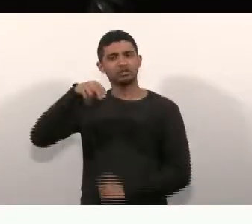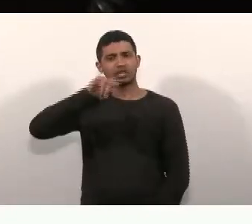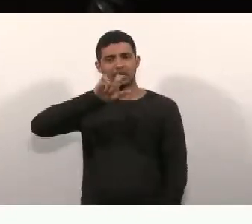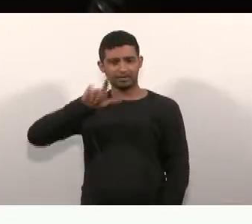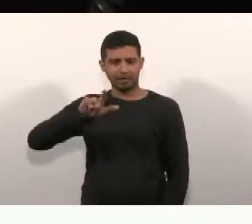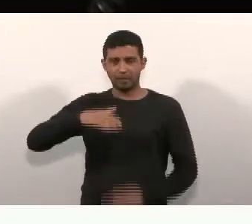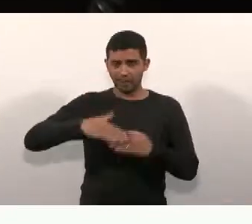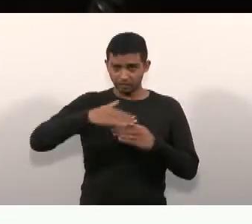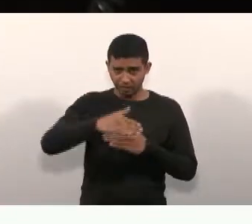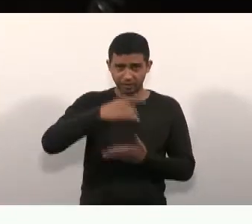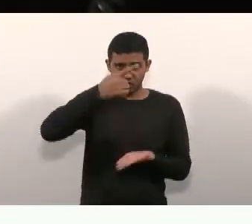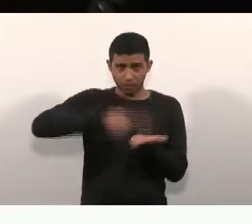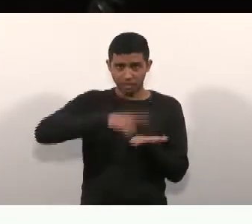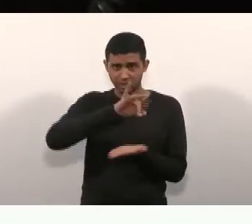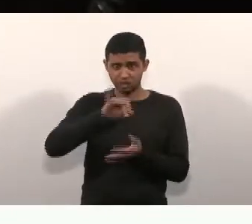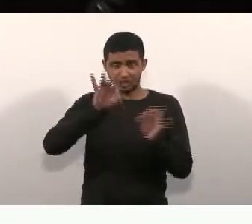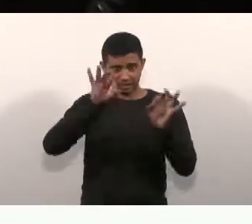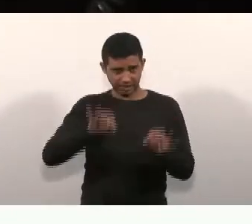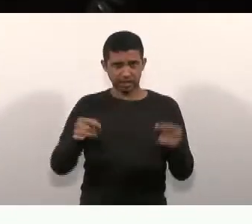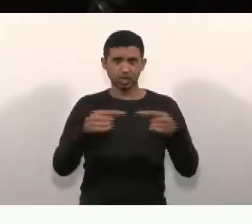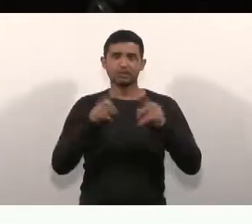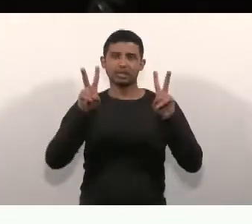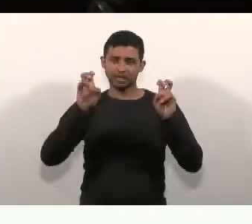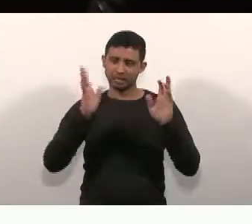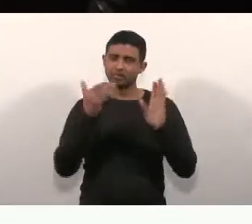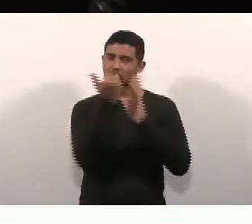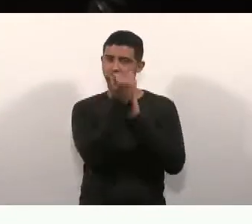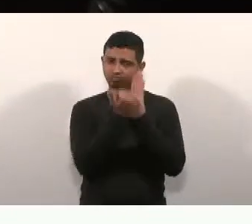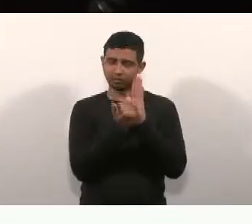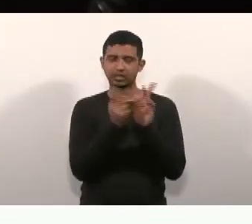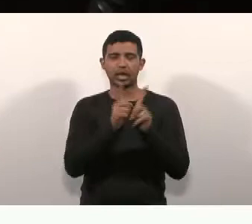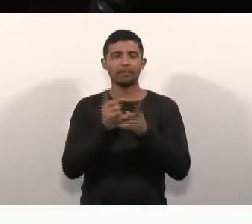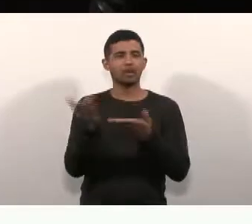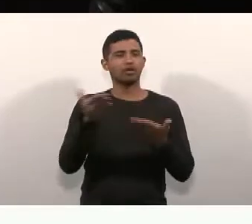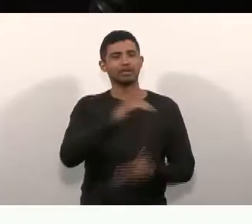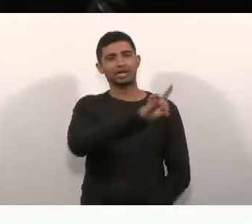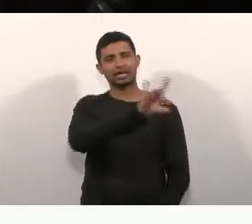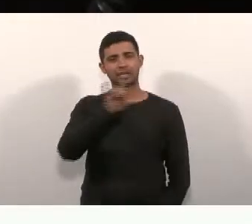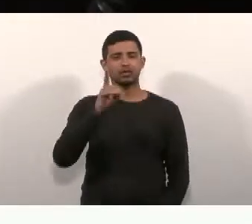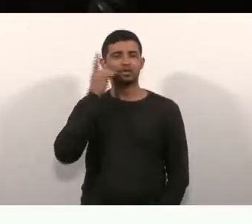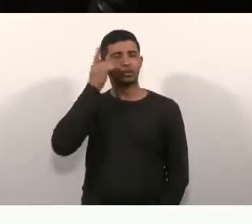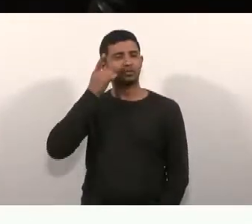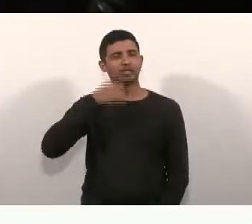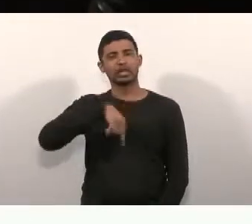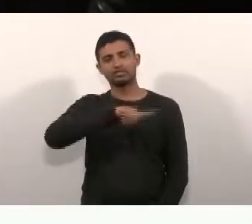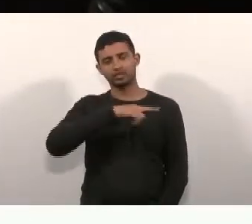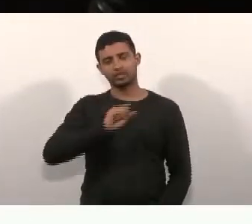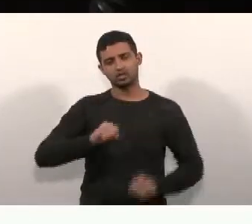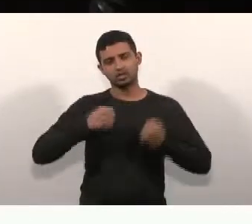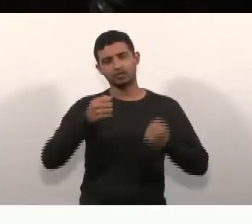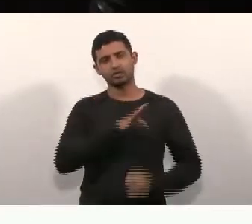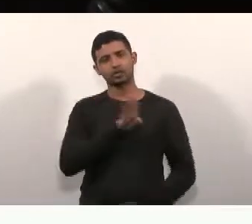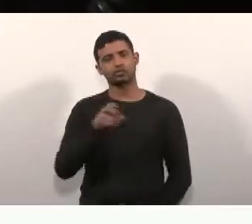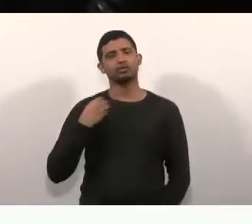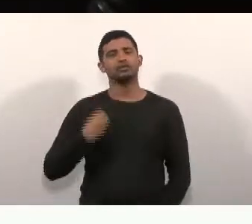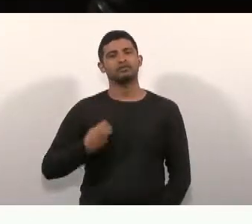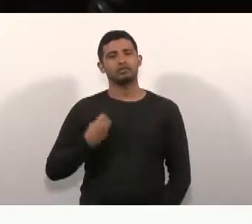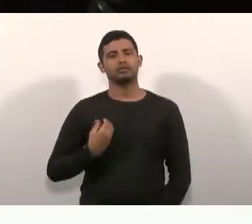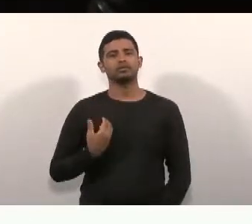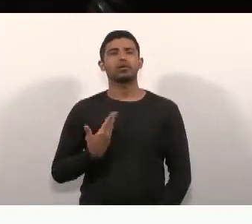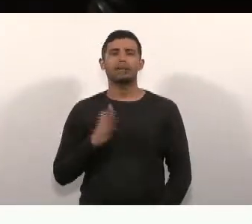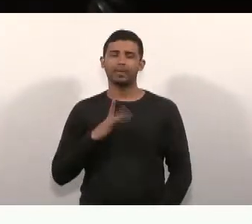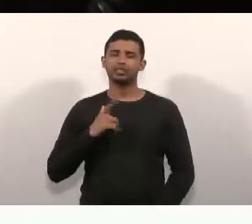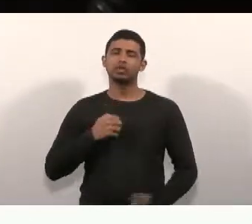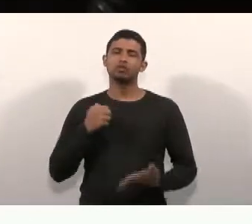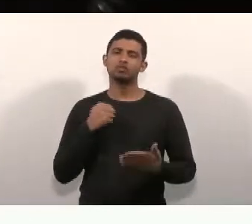será um dos tópicos, e aí convidar também todos os deputados presentes na comissão que possam também estar presentes, mas independente, é algo que eu vou